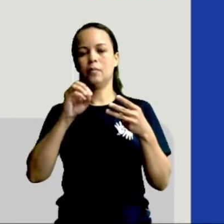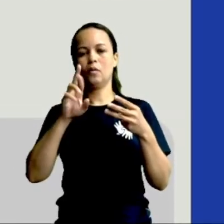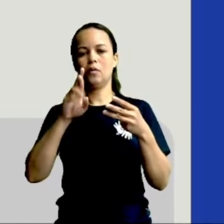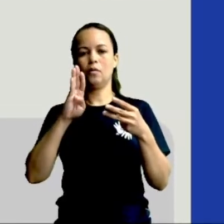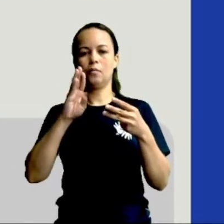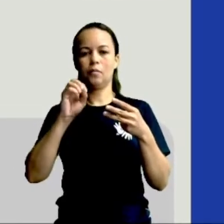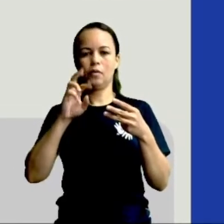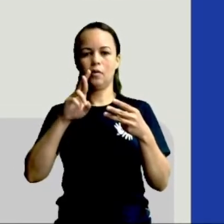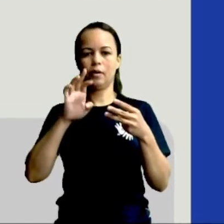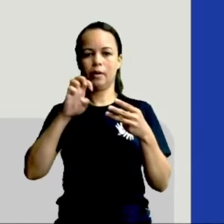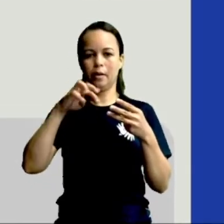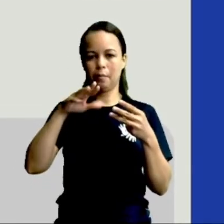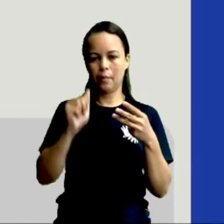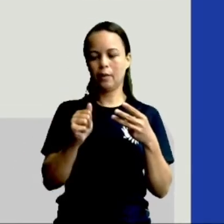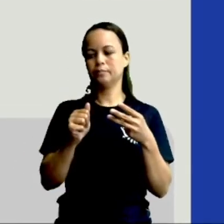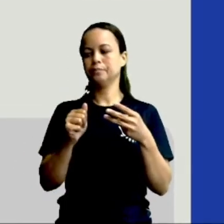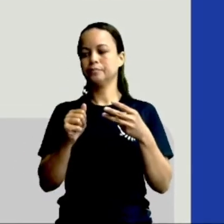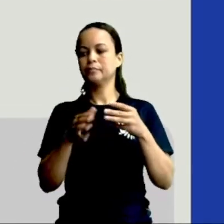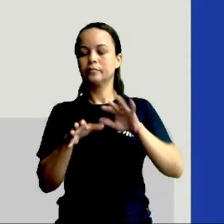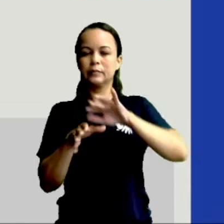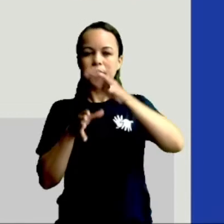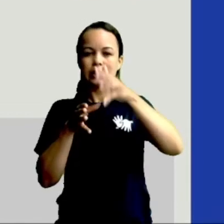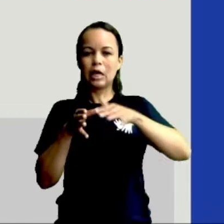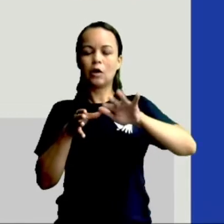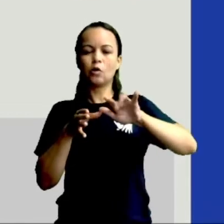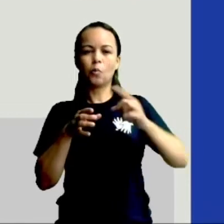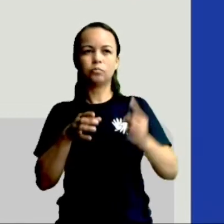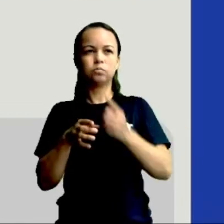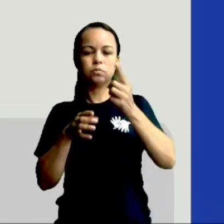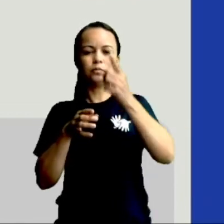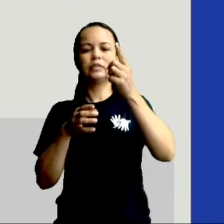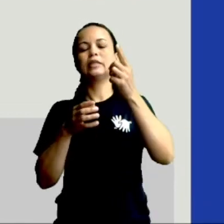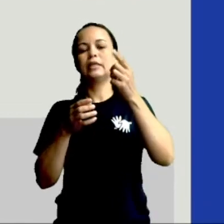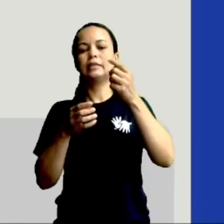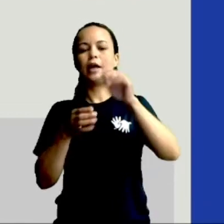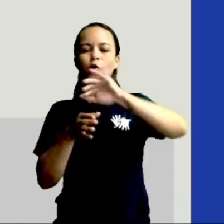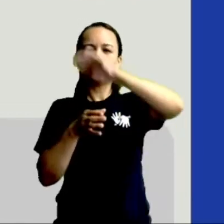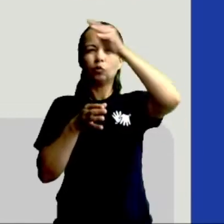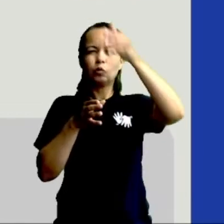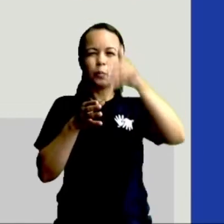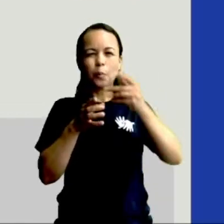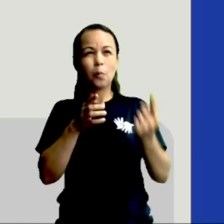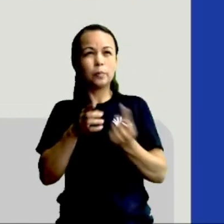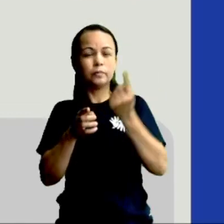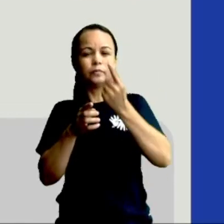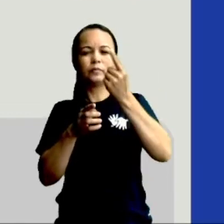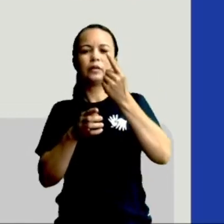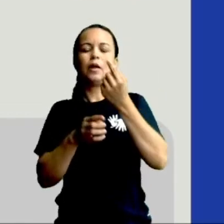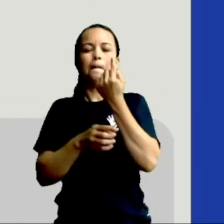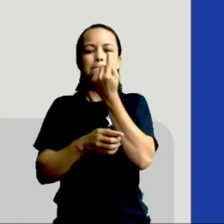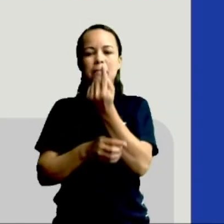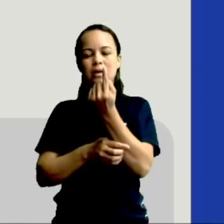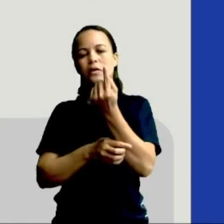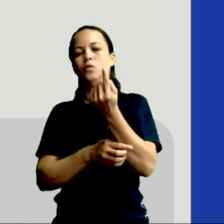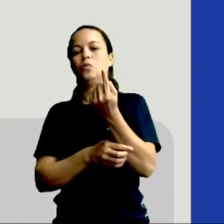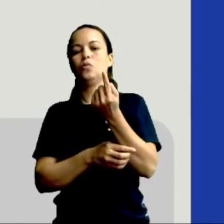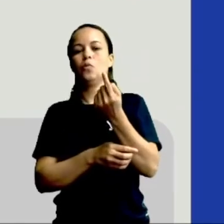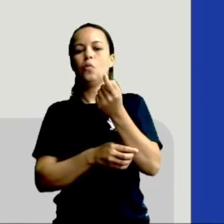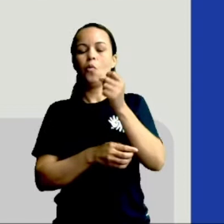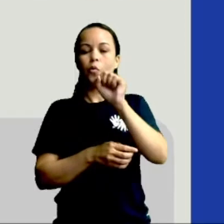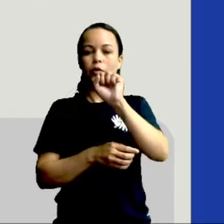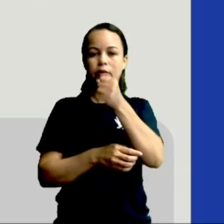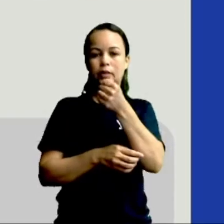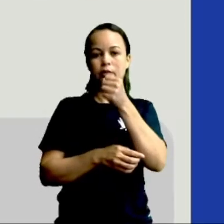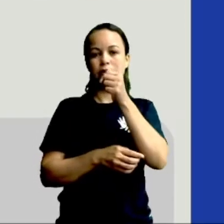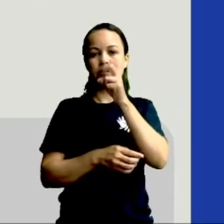ponto mais alto da região, que a gente vai chamar de Pico das Almas, com 1.850 metros.